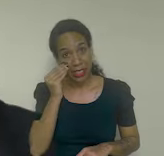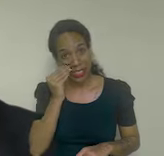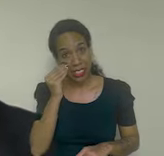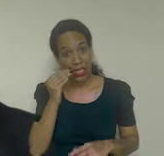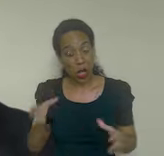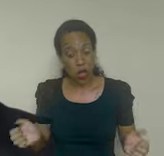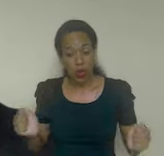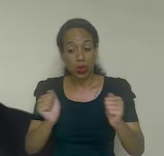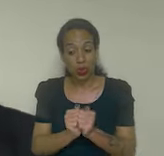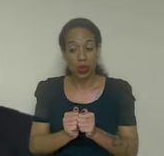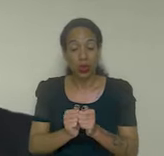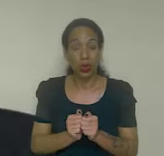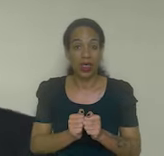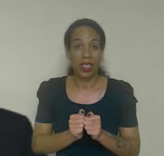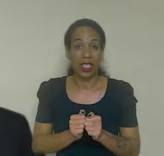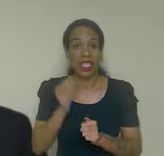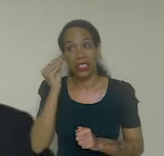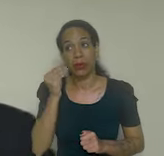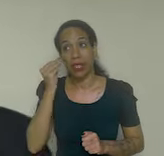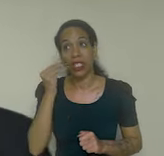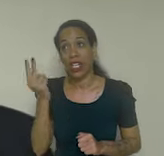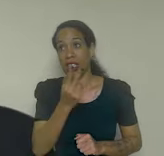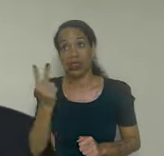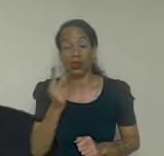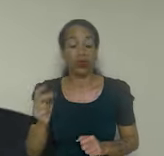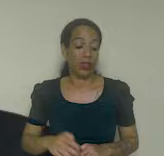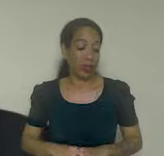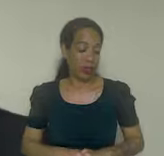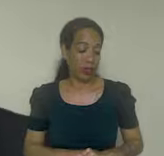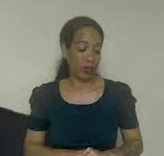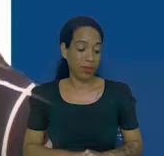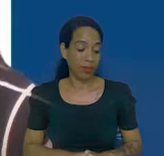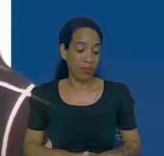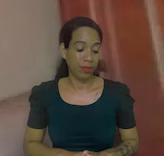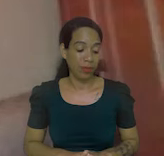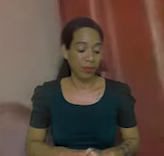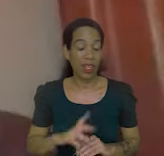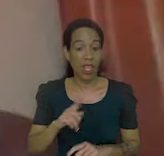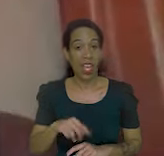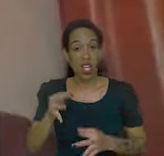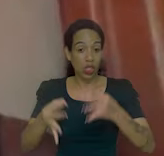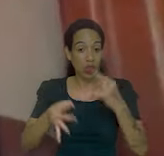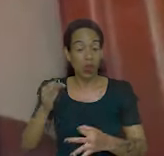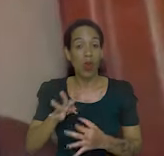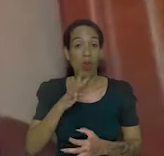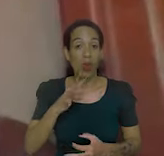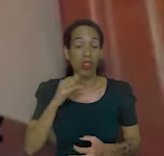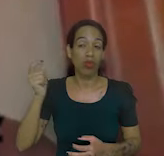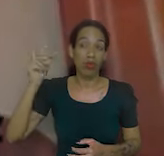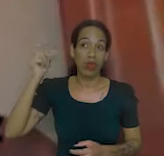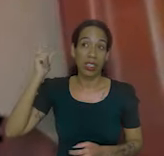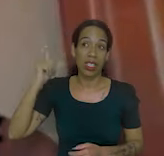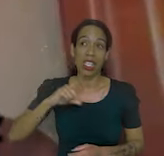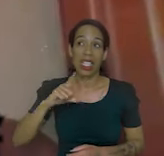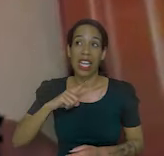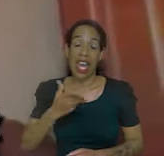nessa conjunção de experiências entre vocês duas, né? A Aline já era uma juíza que eu conhecia há muito tempo, porque a